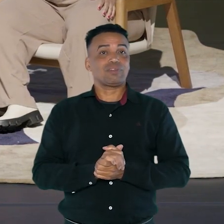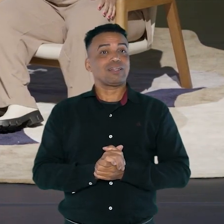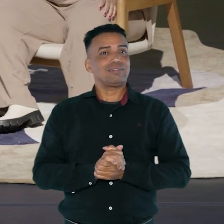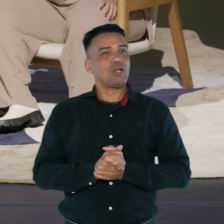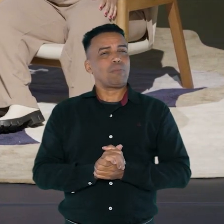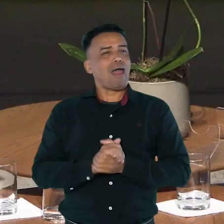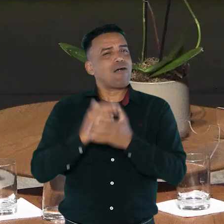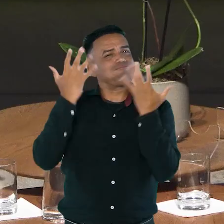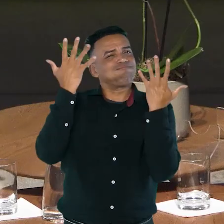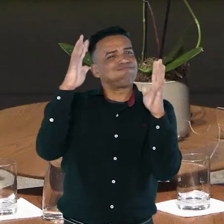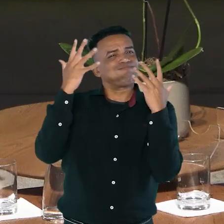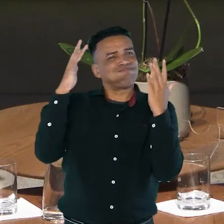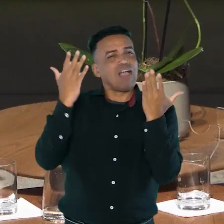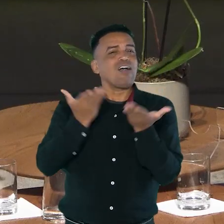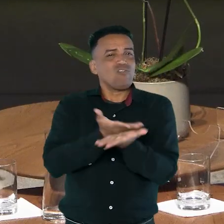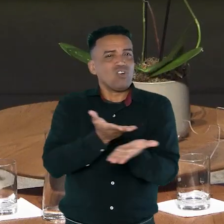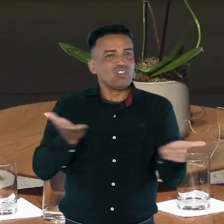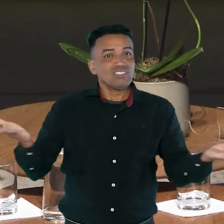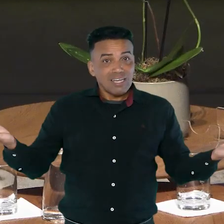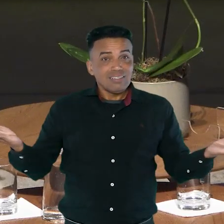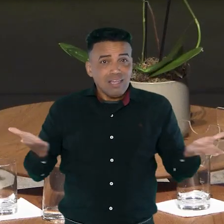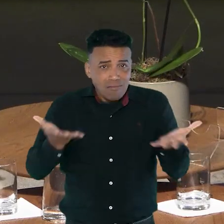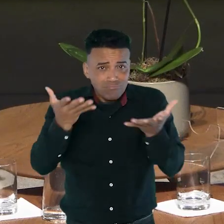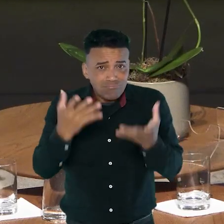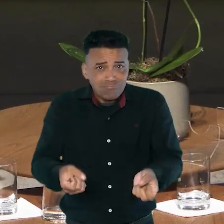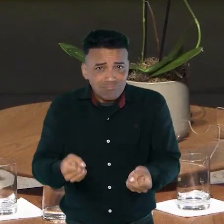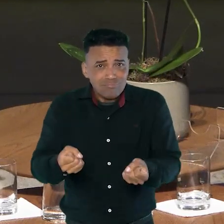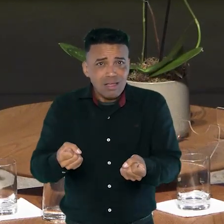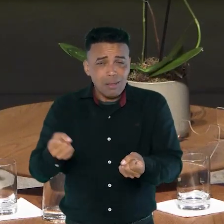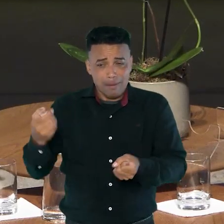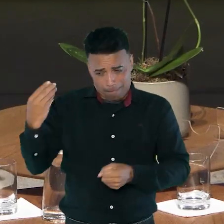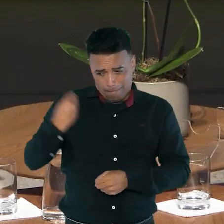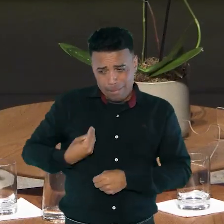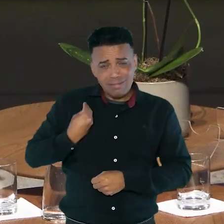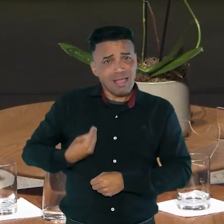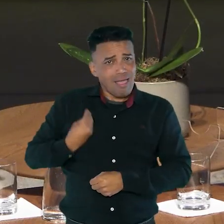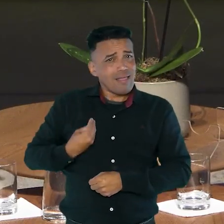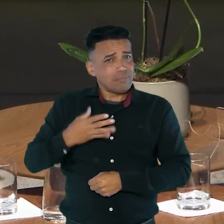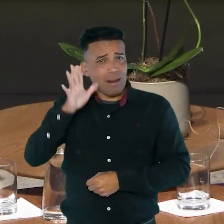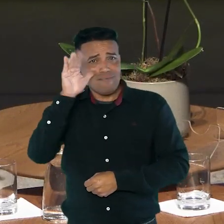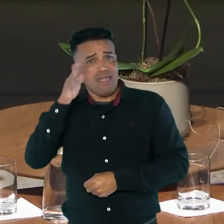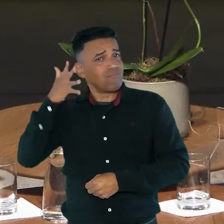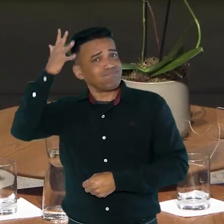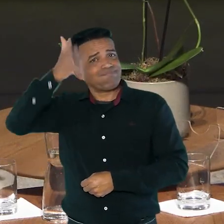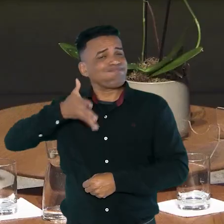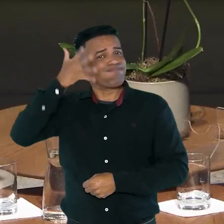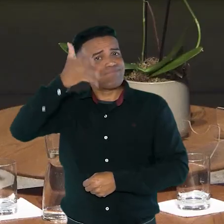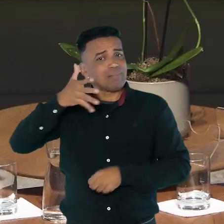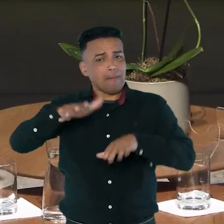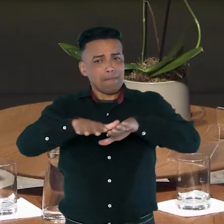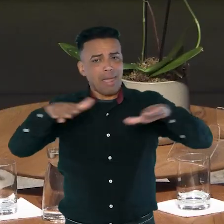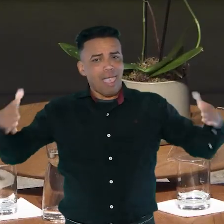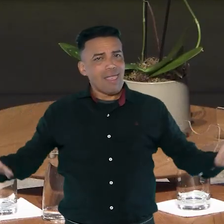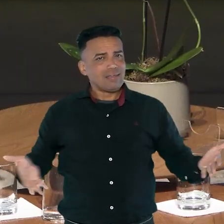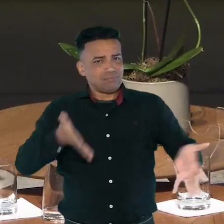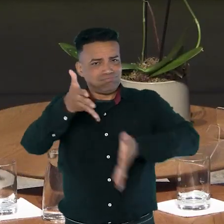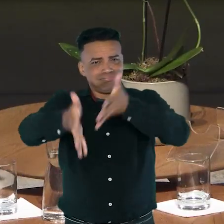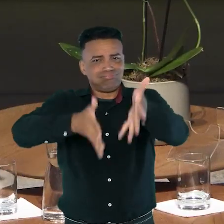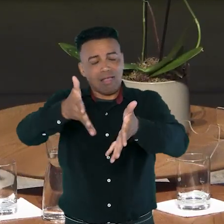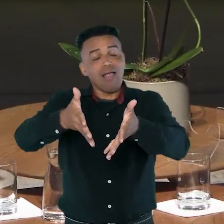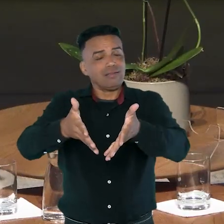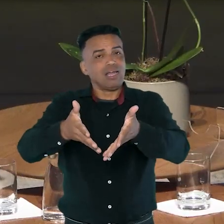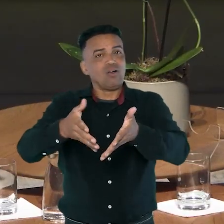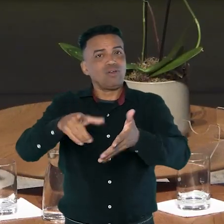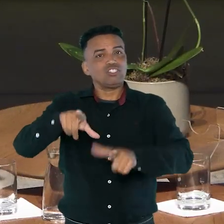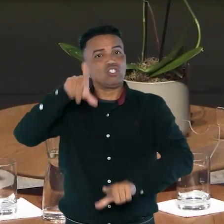Semaia Oliveira é uma mulher negra com aproximadamente 30 e poucos anos. Parar aqui para ouvir o que essa mesa tem a